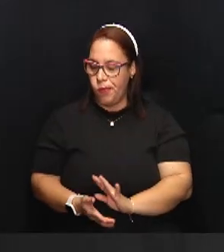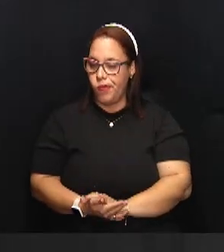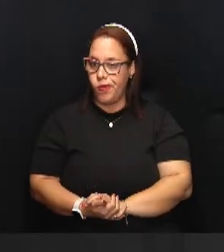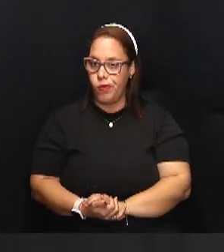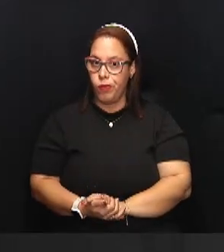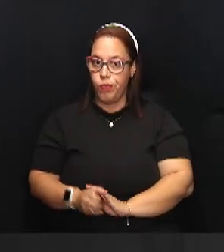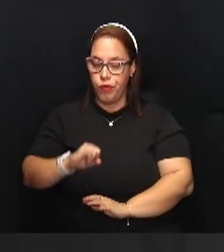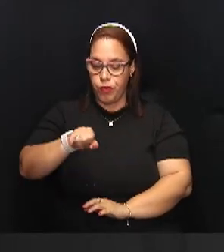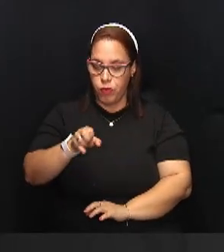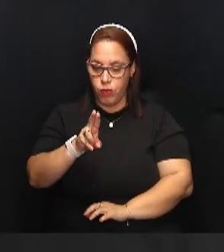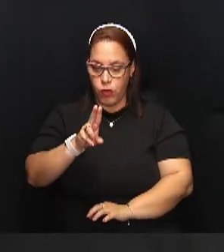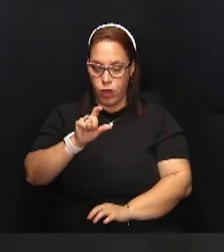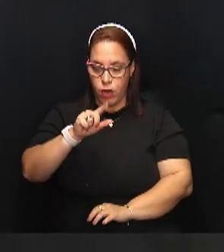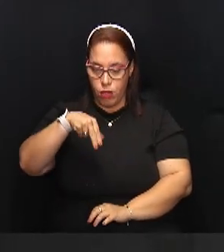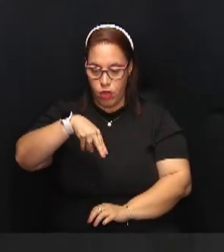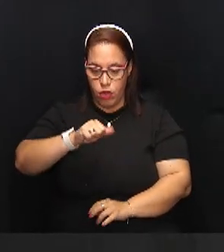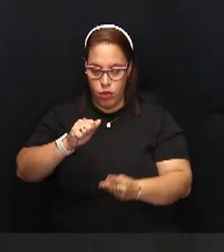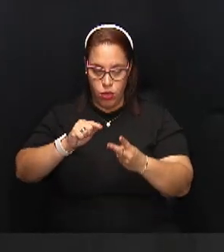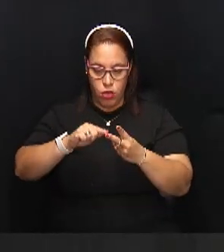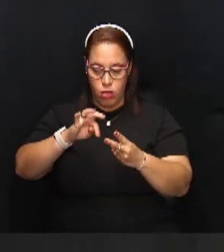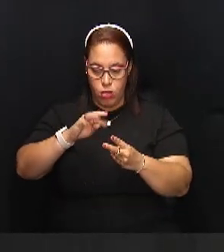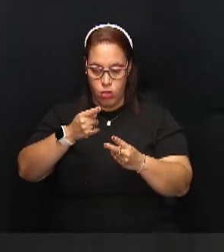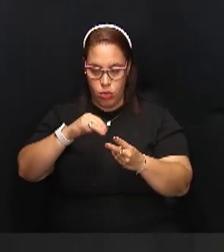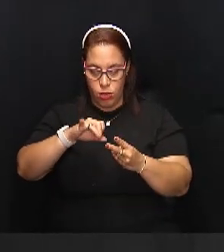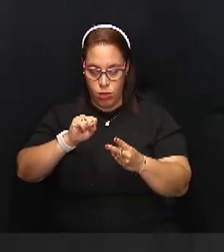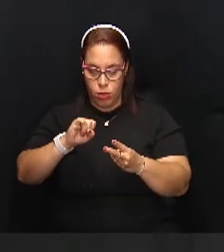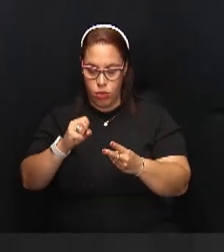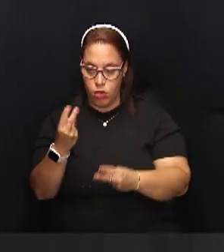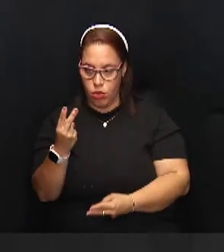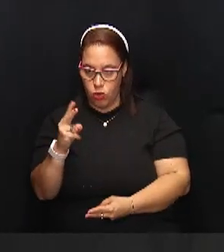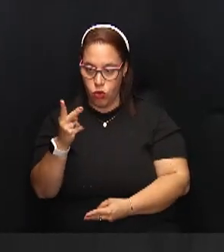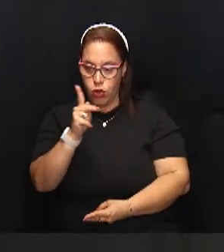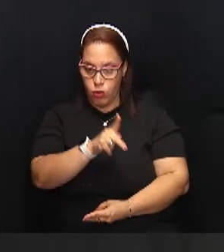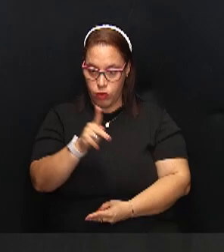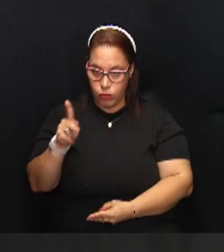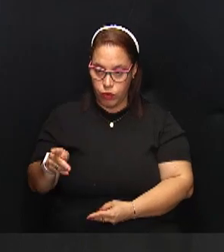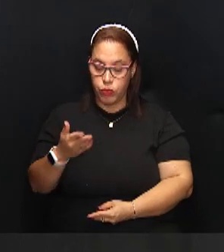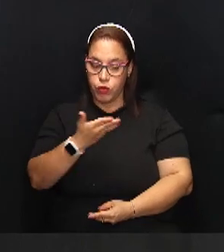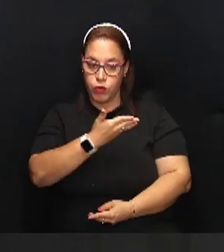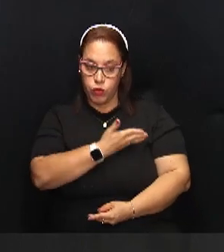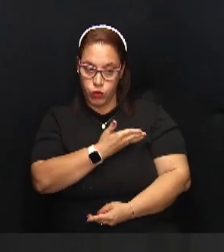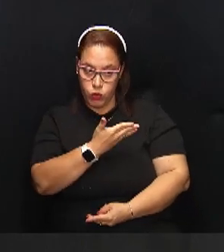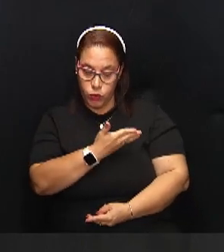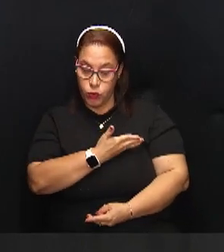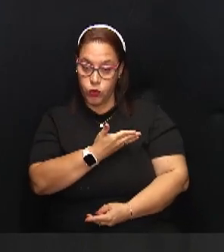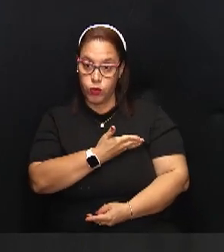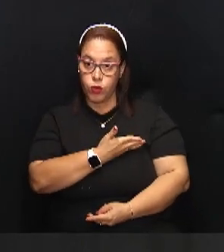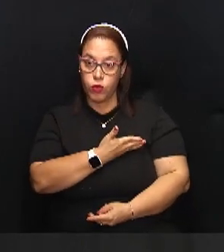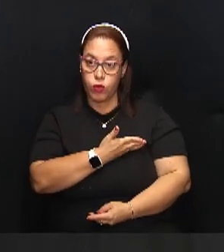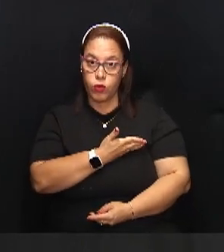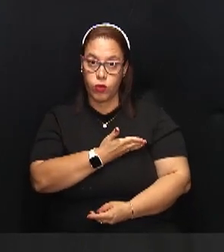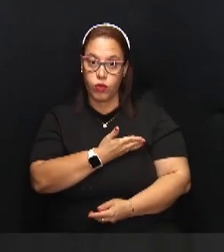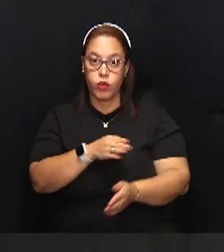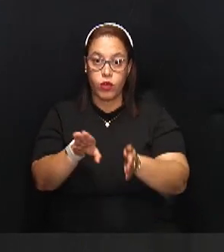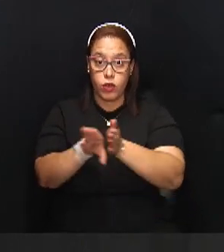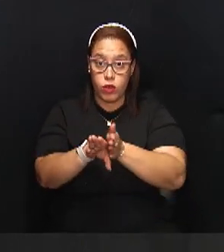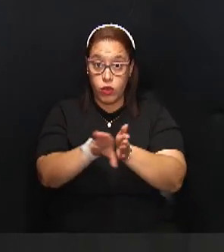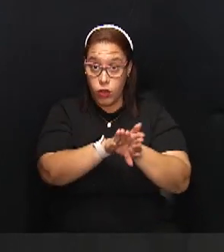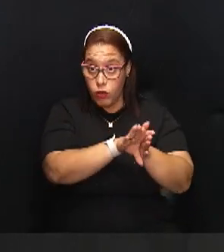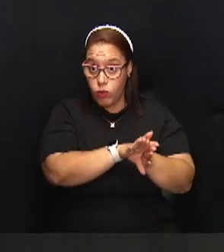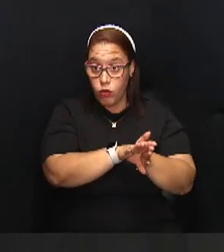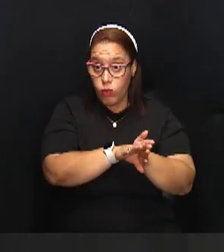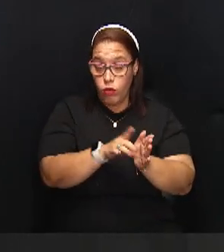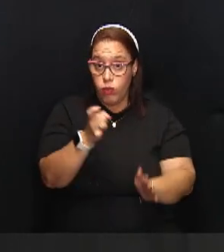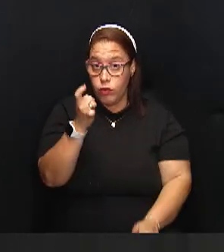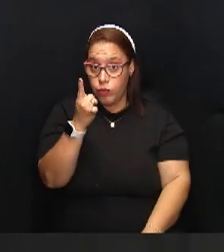a Juliana e a Thaís, que são as duas professoras, que hoje são amigas, que muitas vezes elas chegam com algumas demandas. Uma